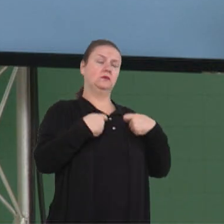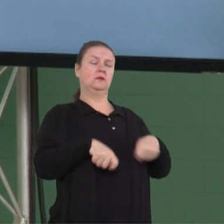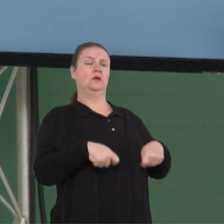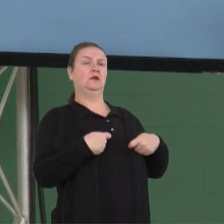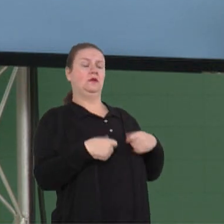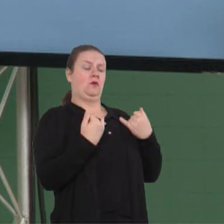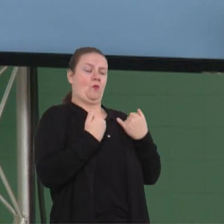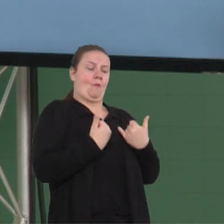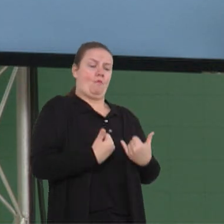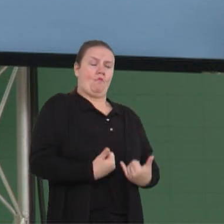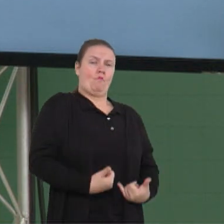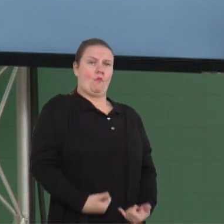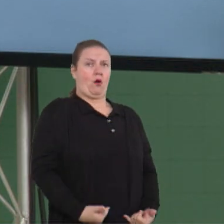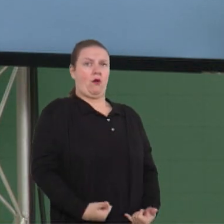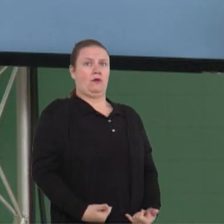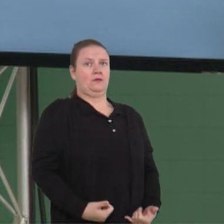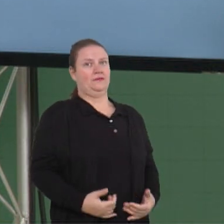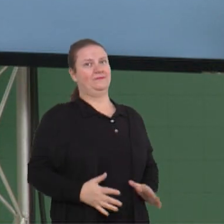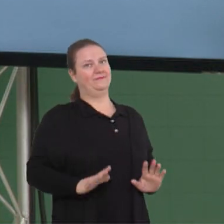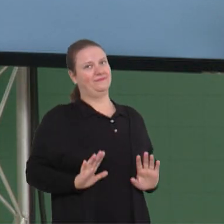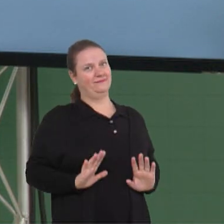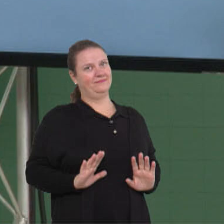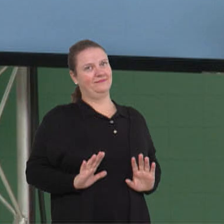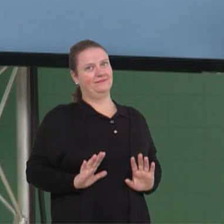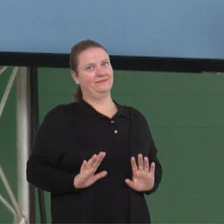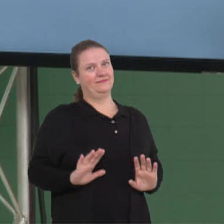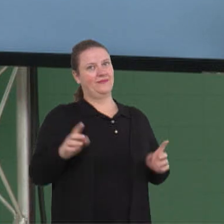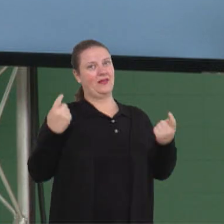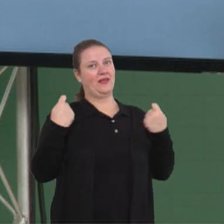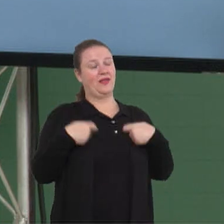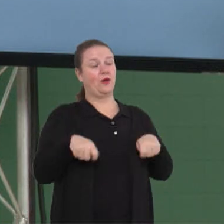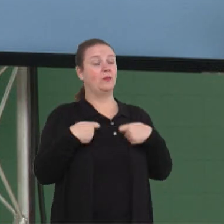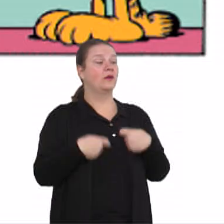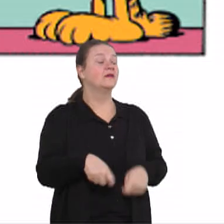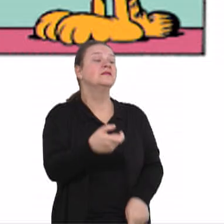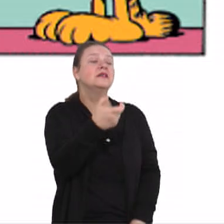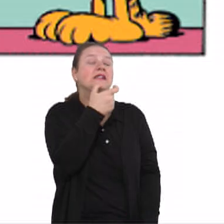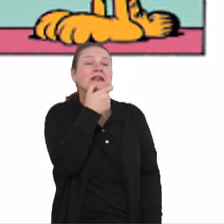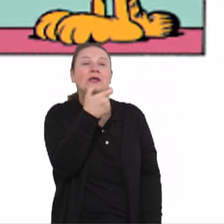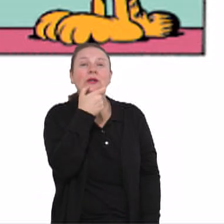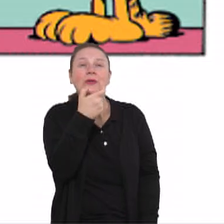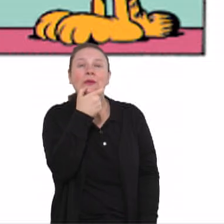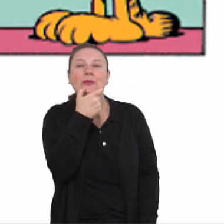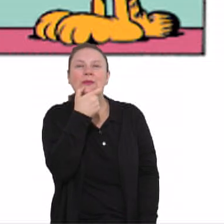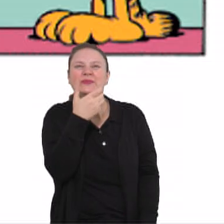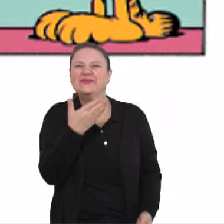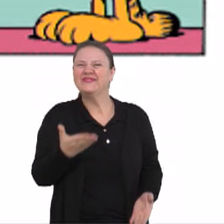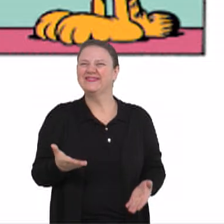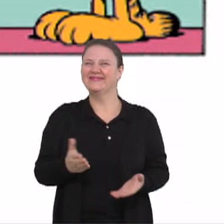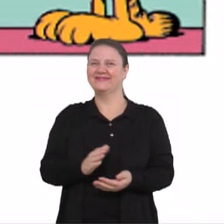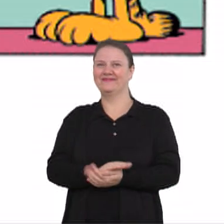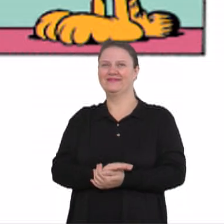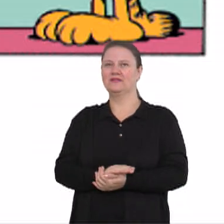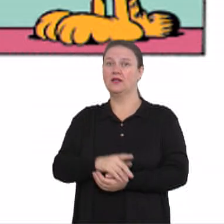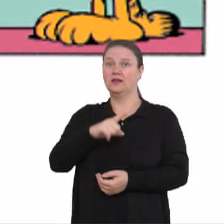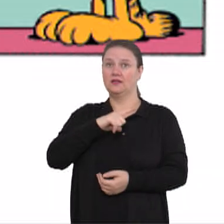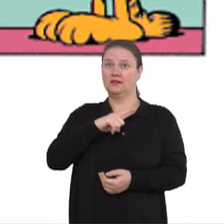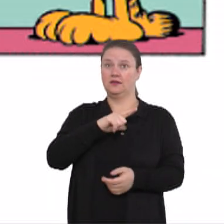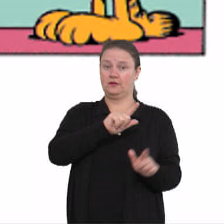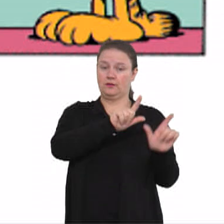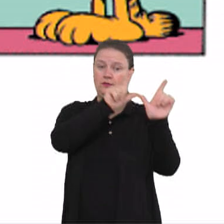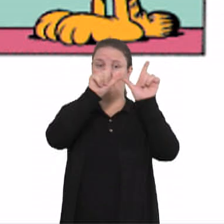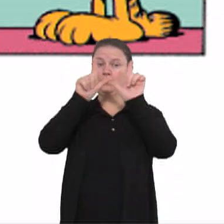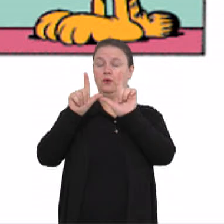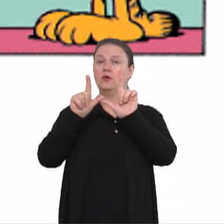peso é o que o garfield se eu deveria eu preciso de biscoitos então nós temos aqui no segundo